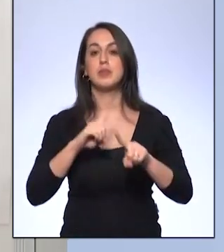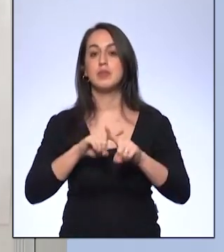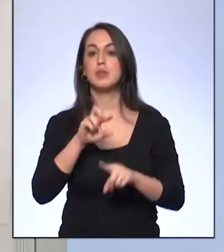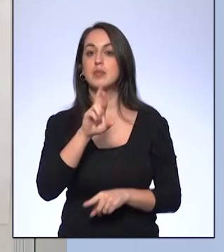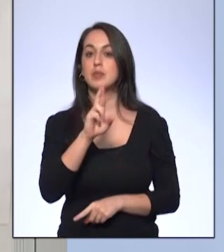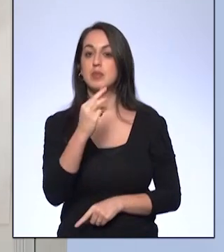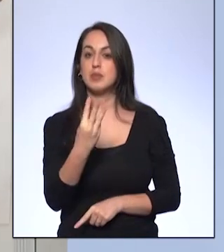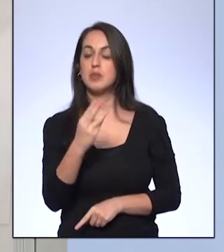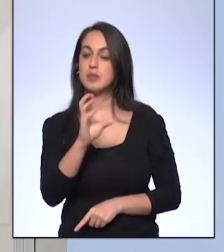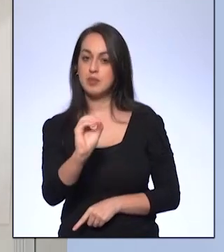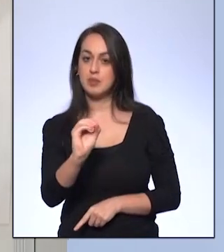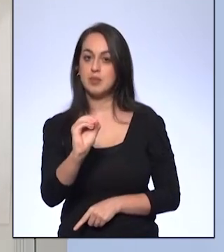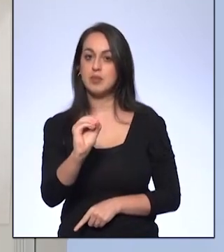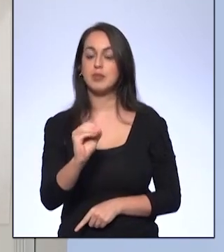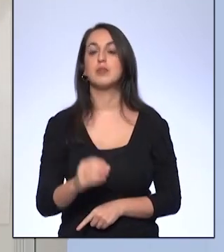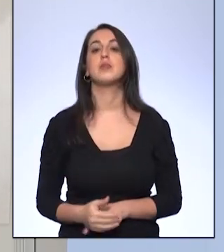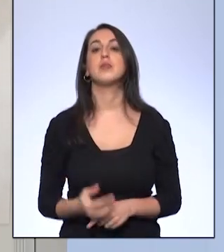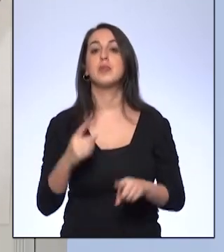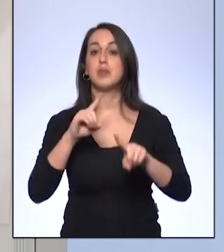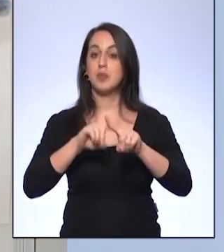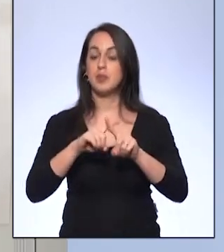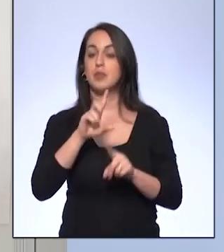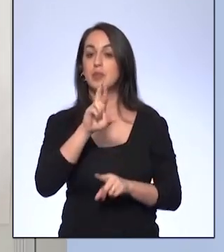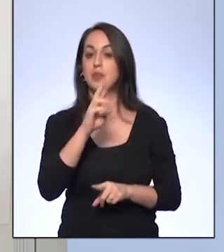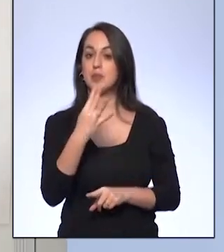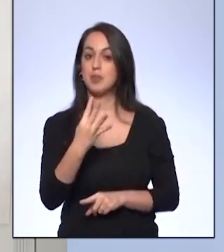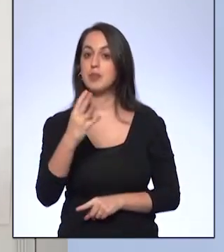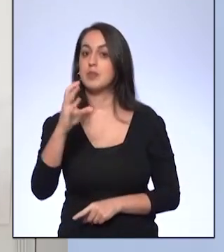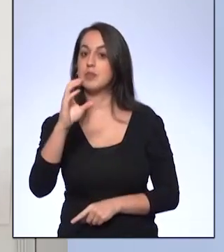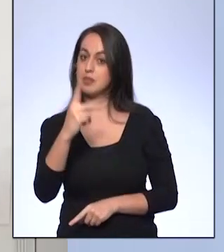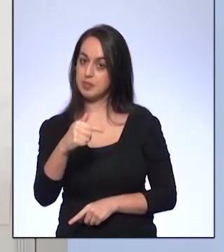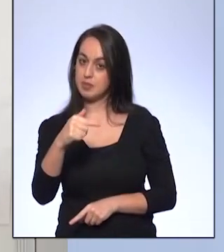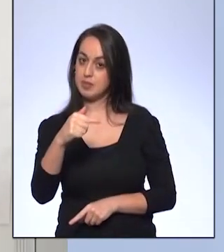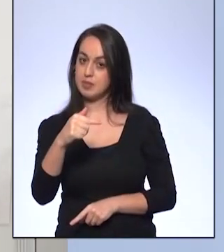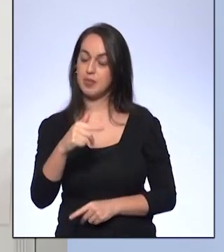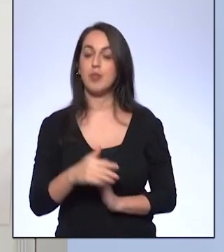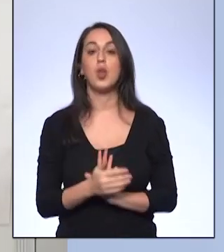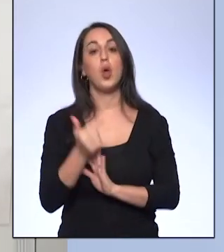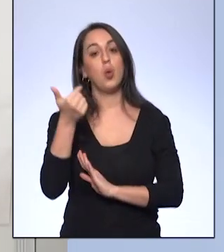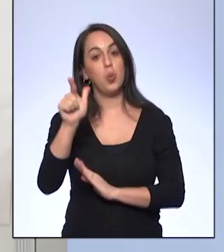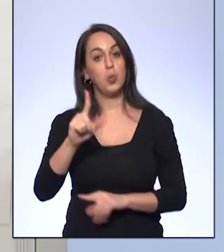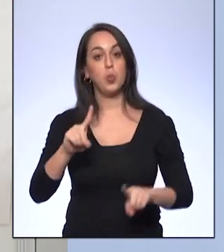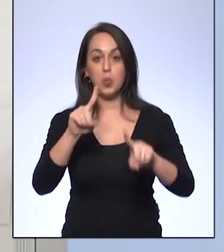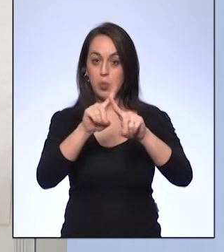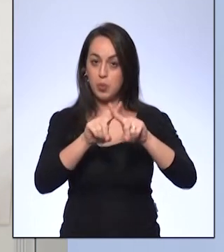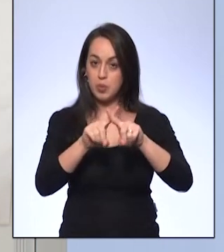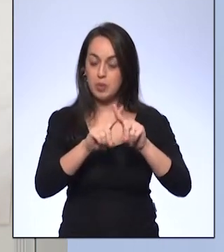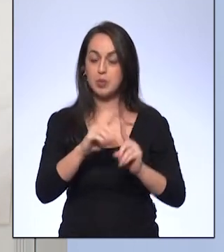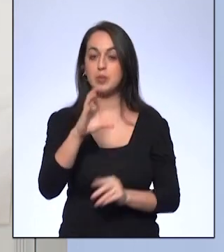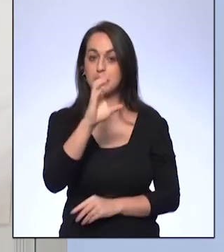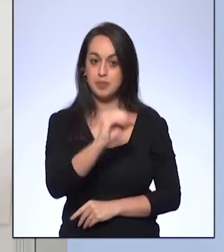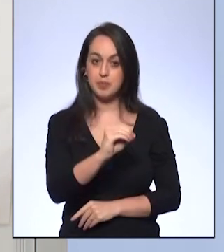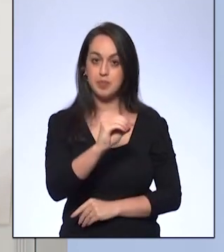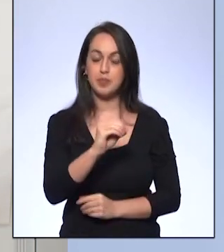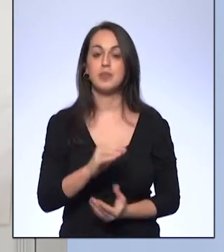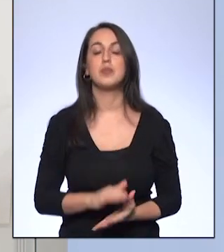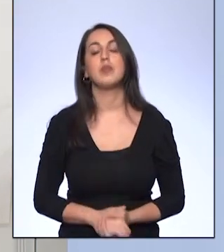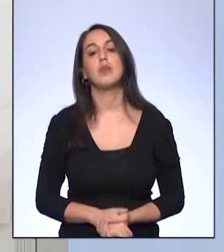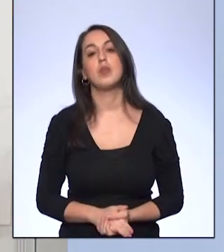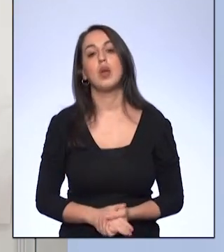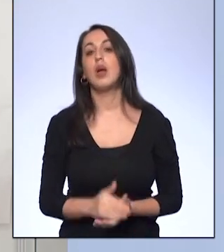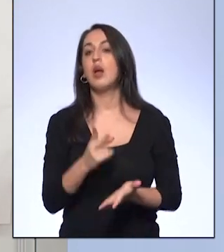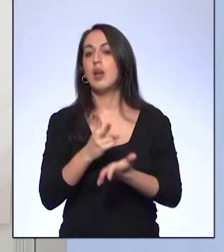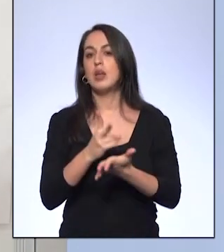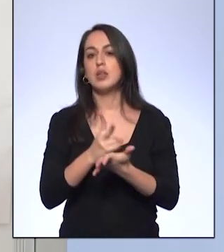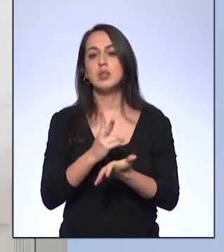R3, que é 0, vezes R4, que é 7. Outra multiplicação por 0. Multiplicar por 0 dá 0,